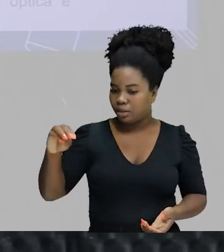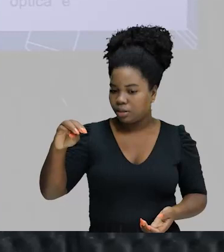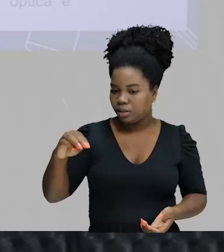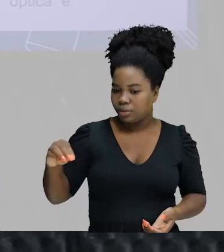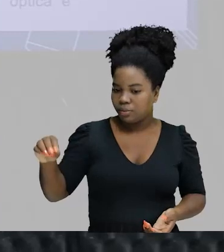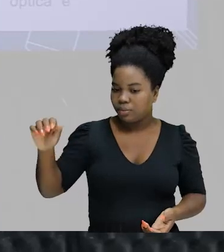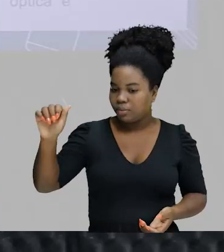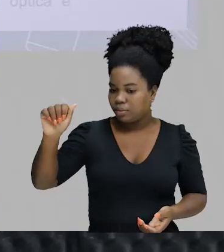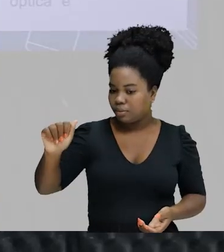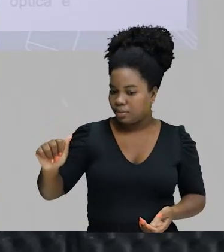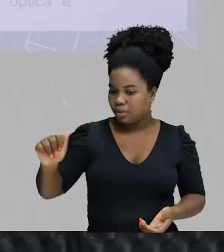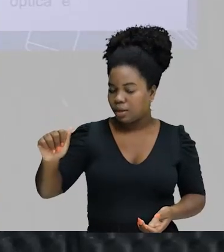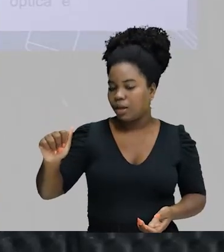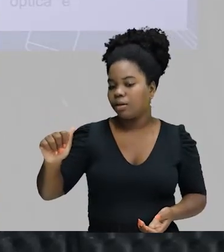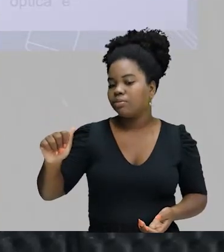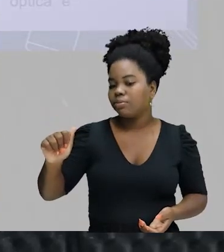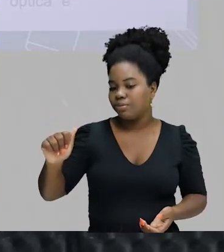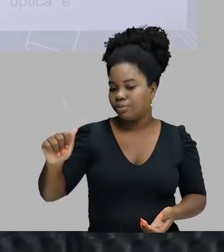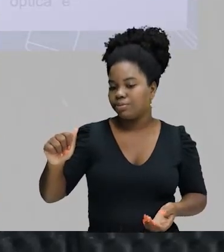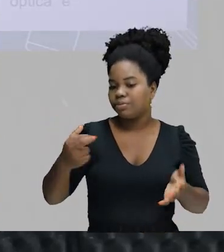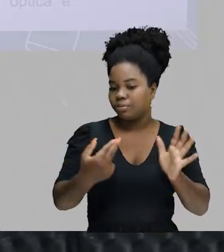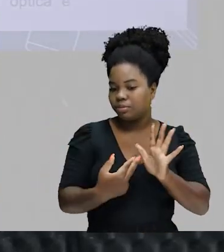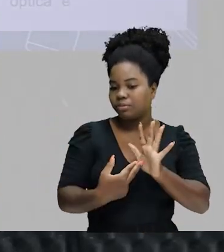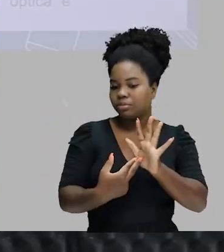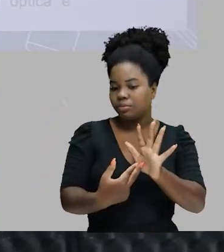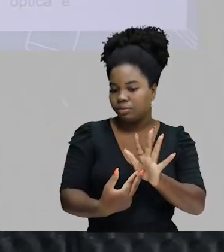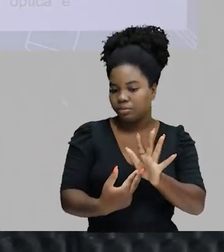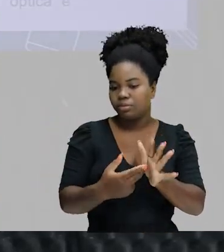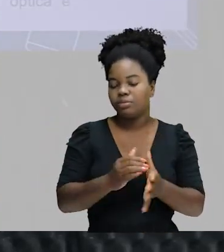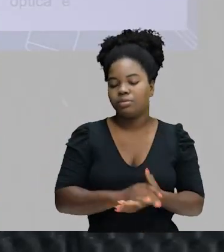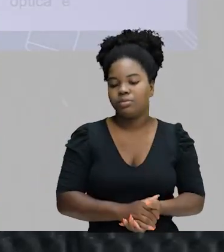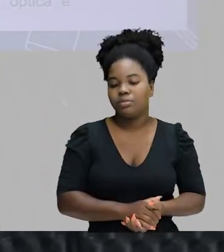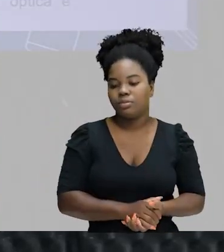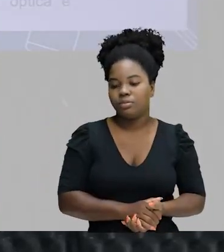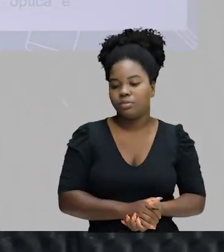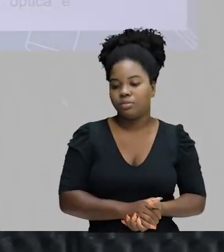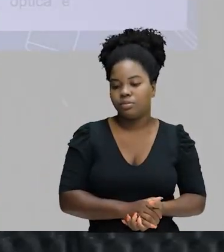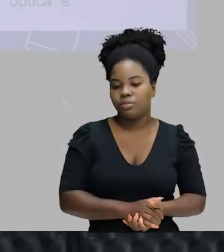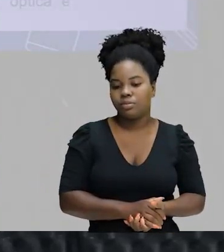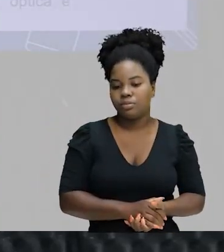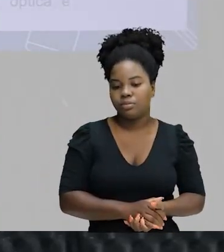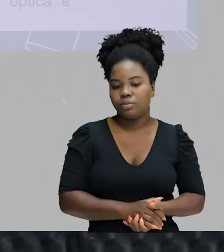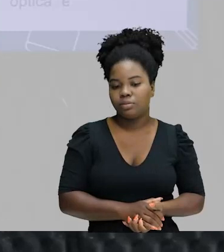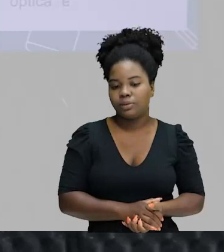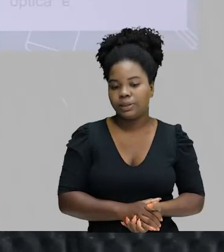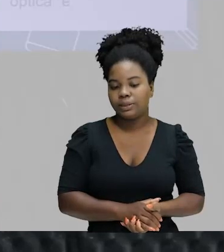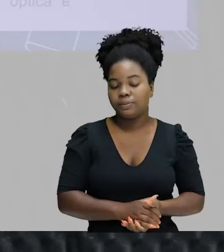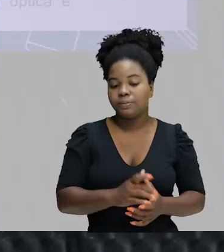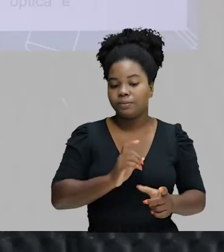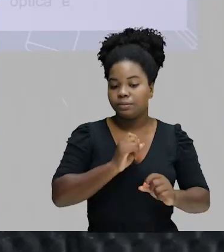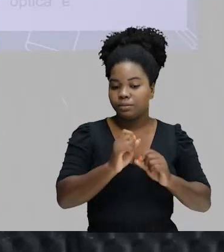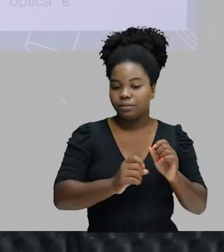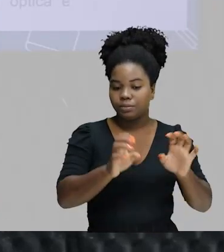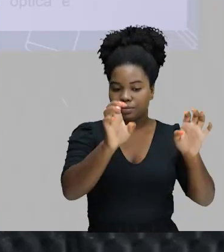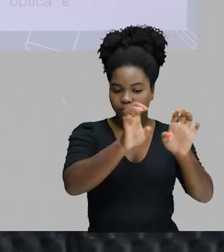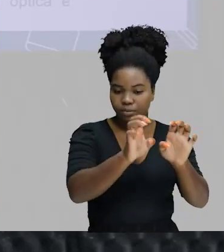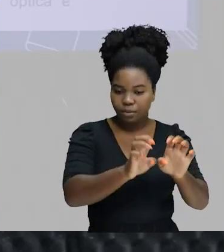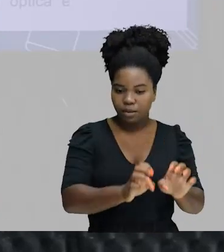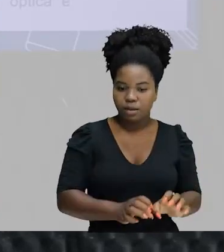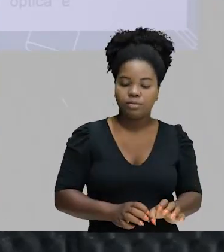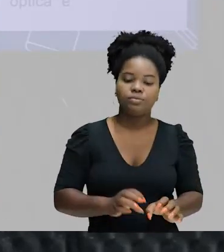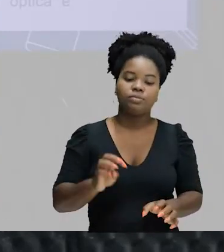meio complicado, eu entendo, certo? Quem é o monômero? Ó, aqui está a estrutura, é o